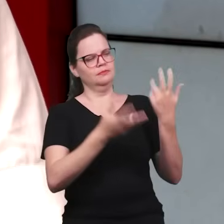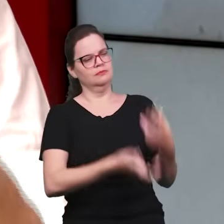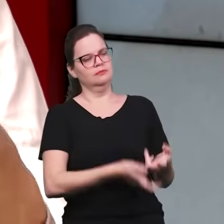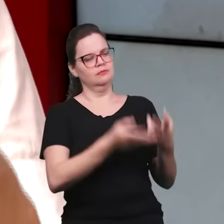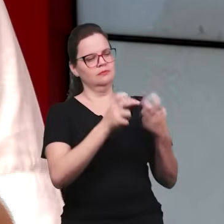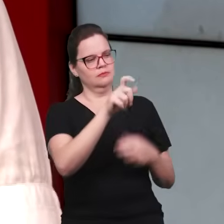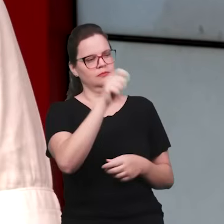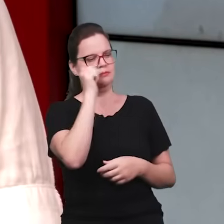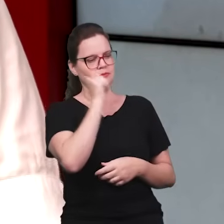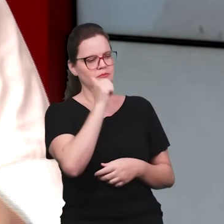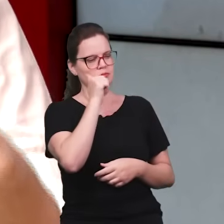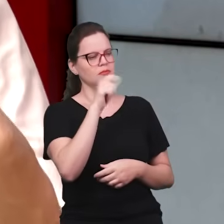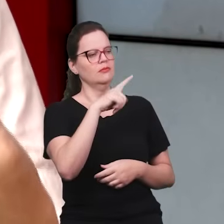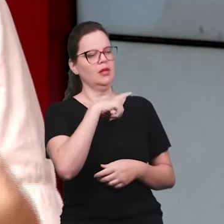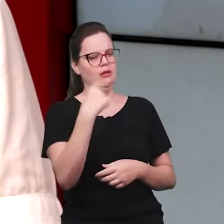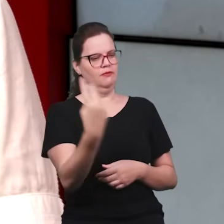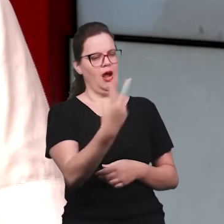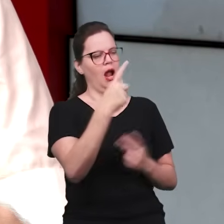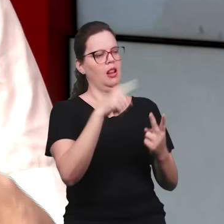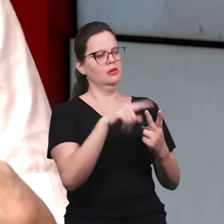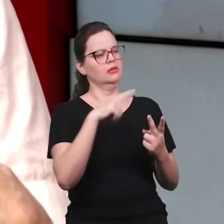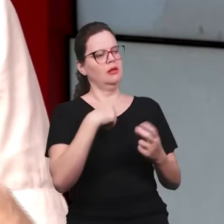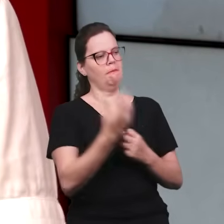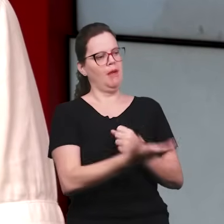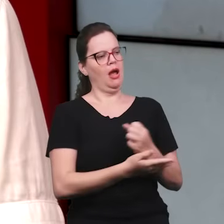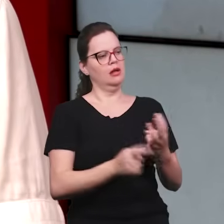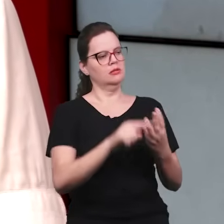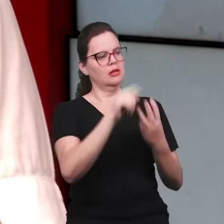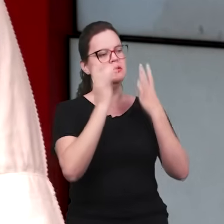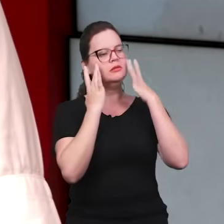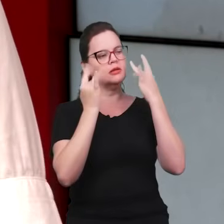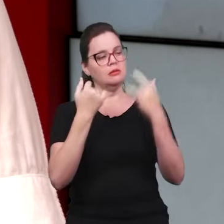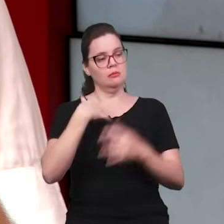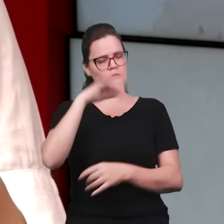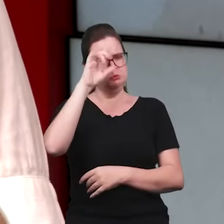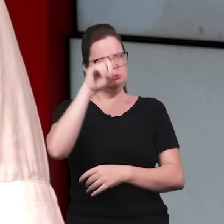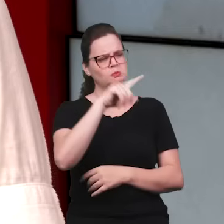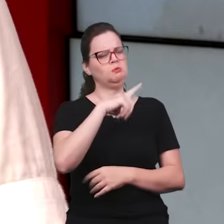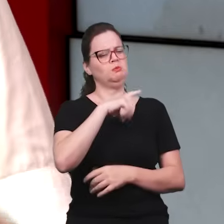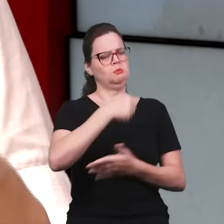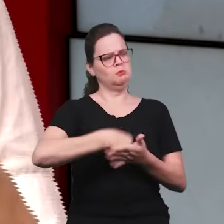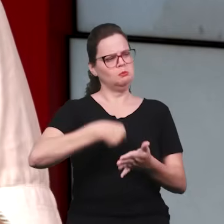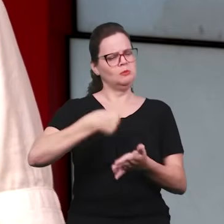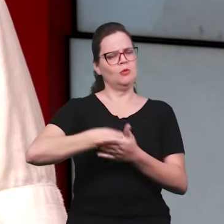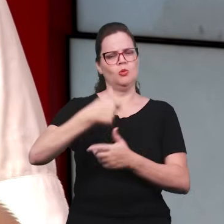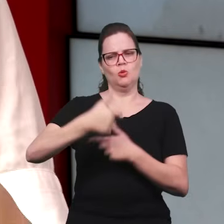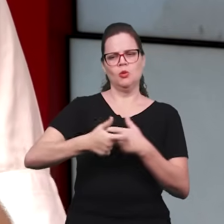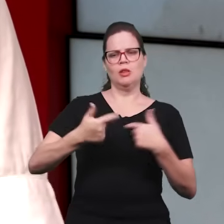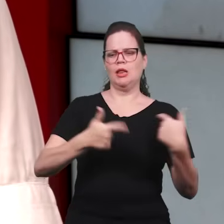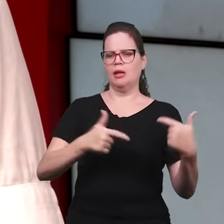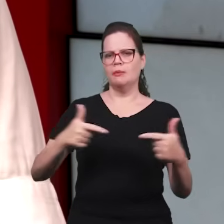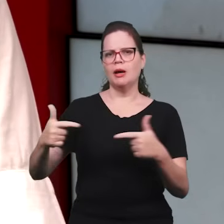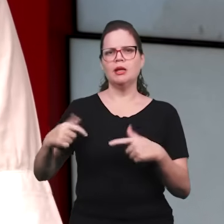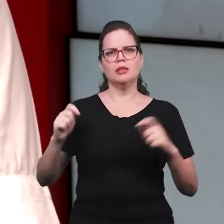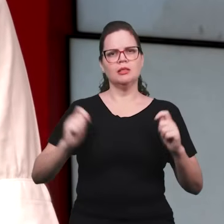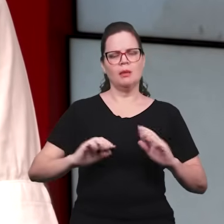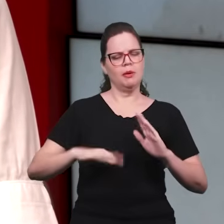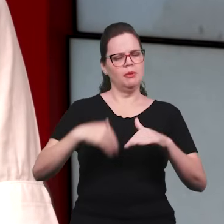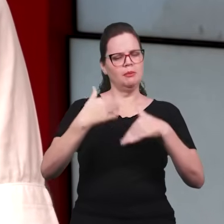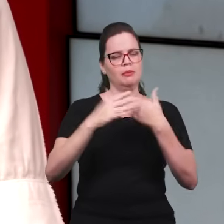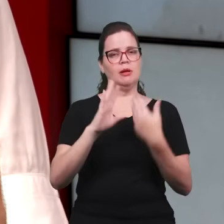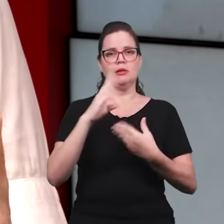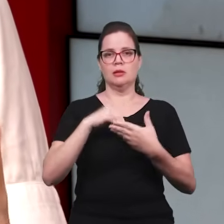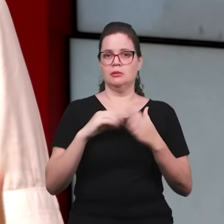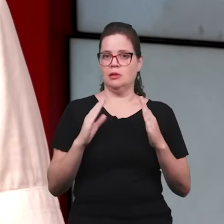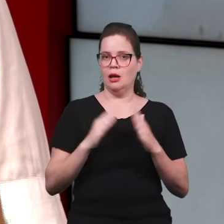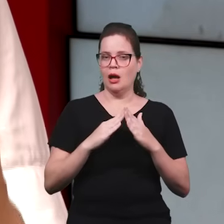essa mulher tem princípios, ela tem valores, ela tem temor a Deus, ela está lutando, ela está trabalhando pelo bem, pela edificação do